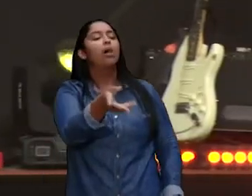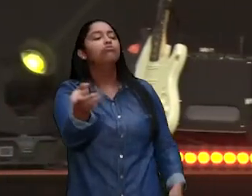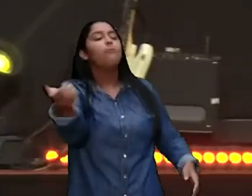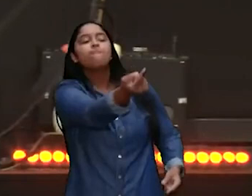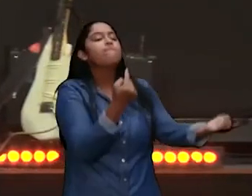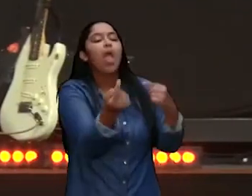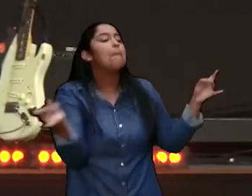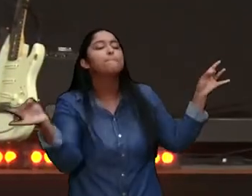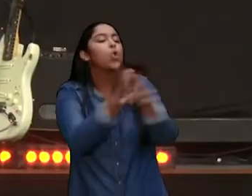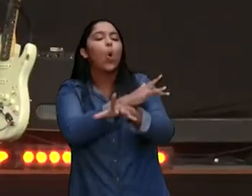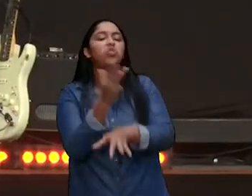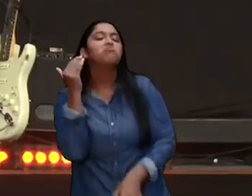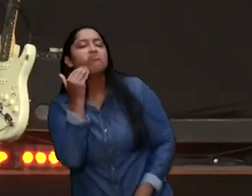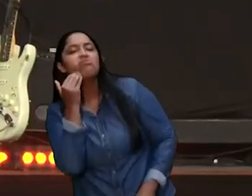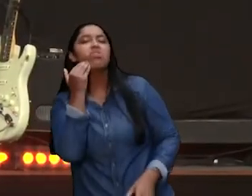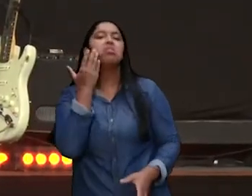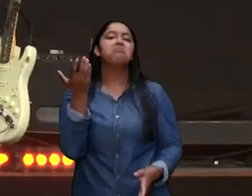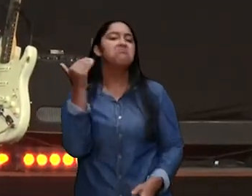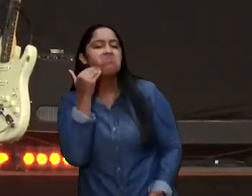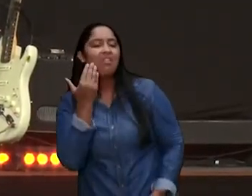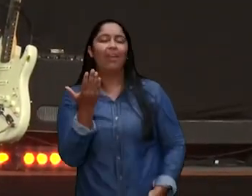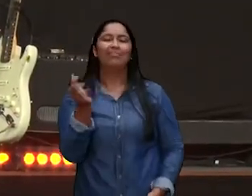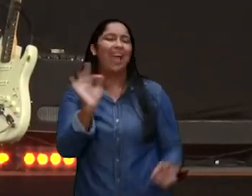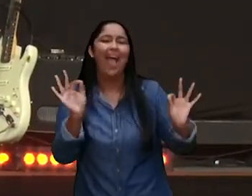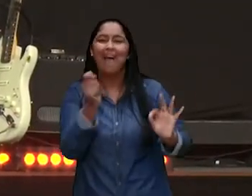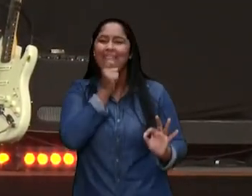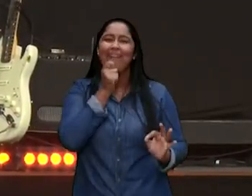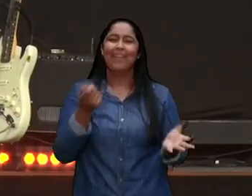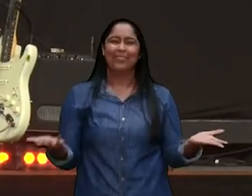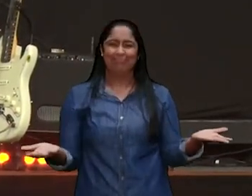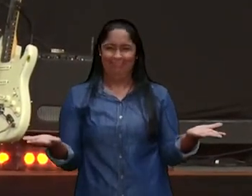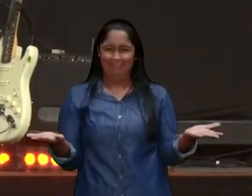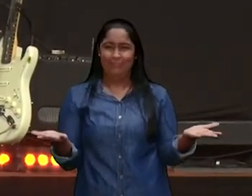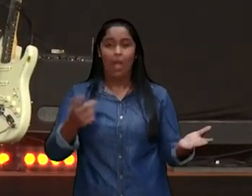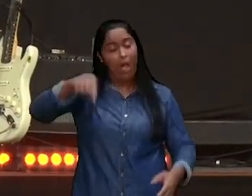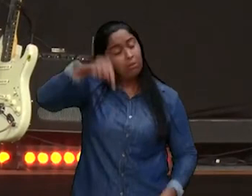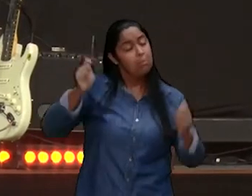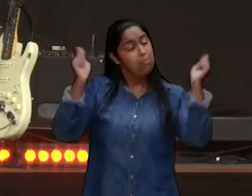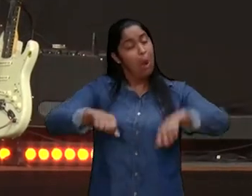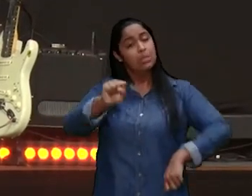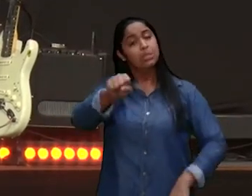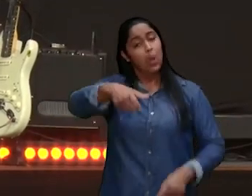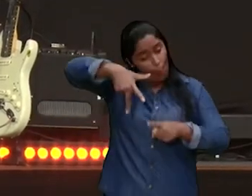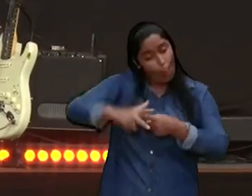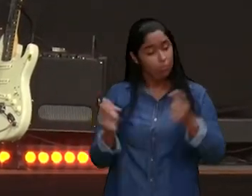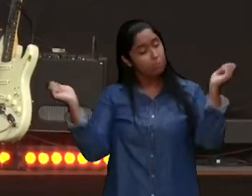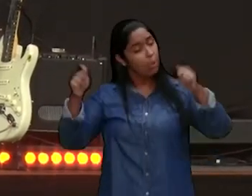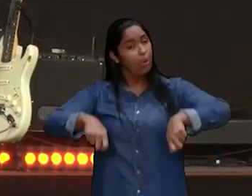dando não não tem direito a duma veio para igreja que bom Aqui tem chance de endireitar a